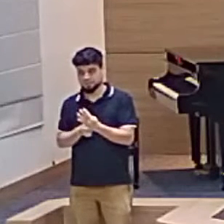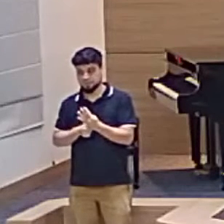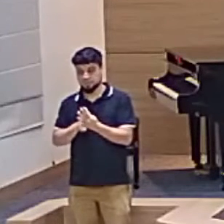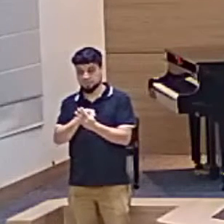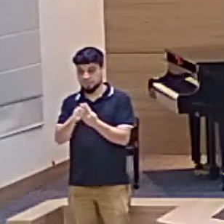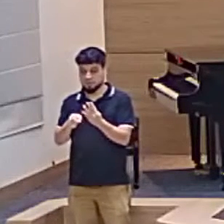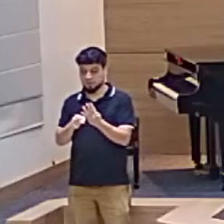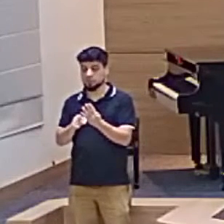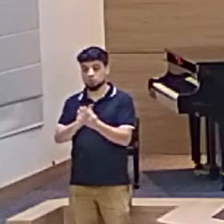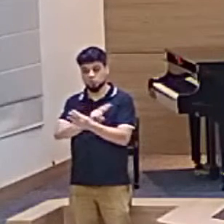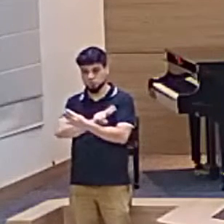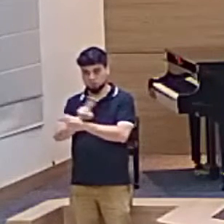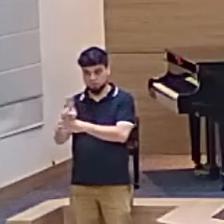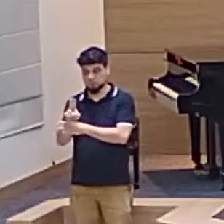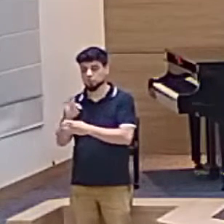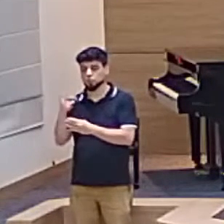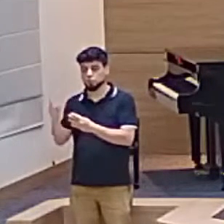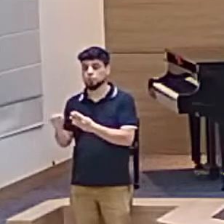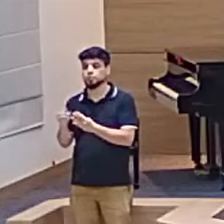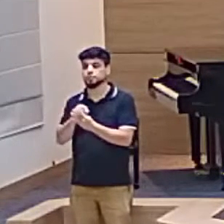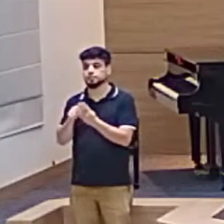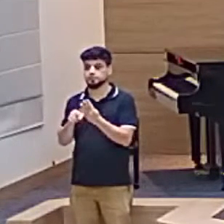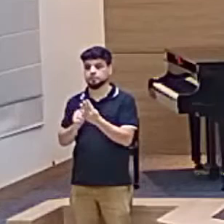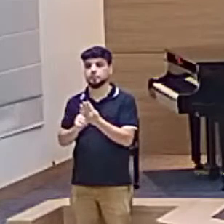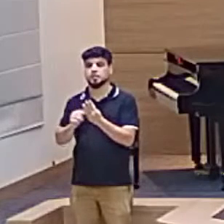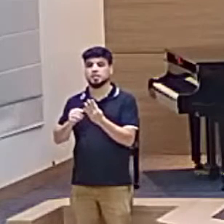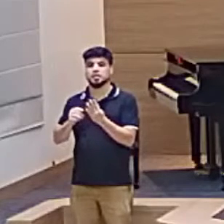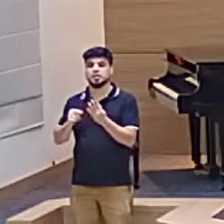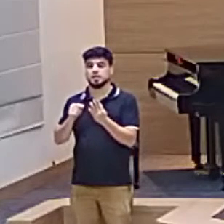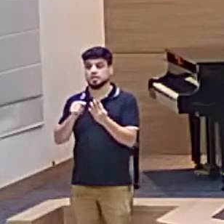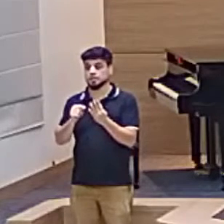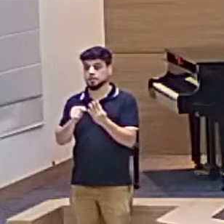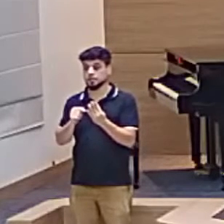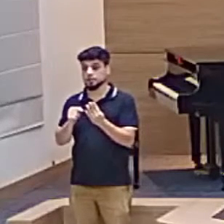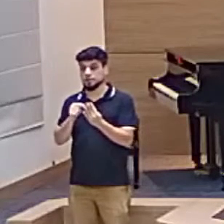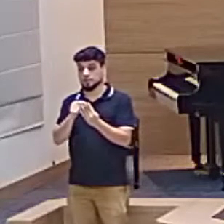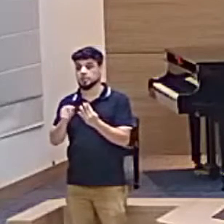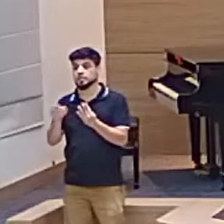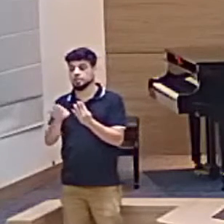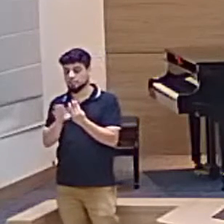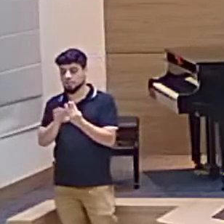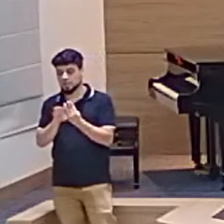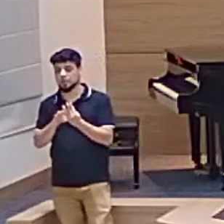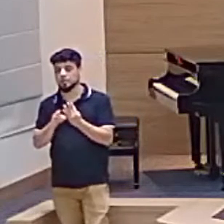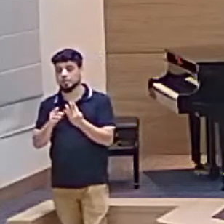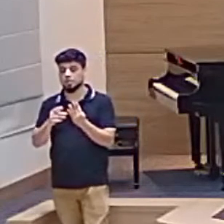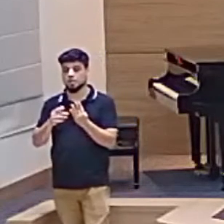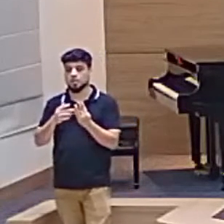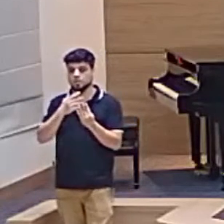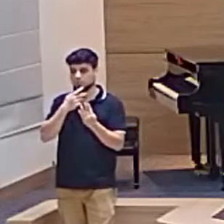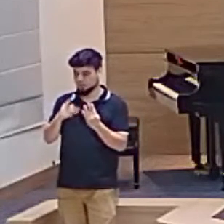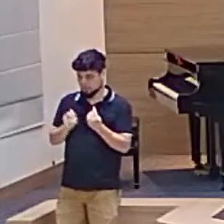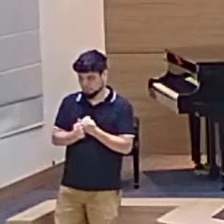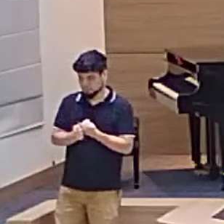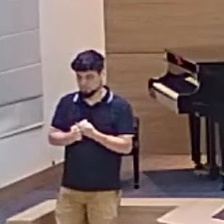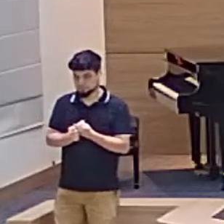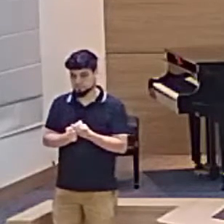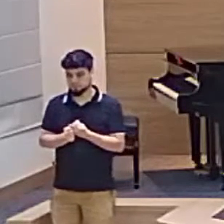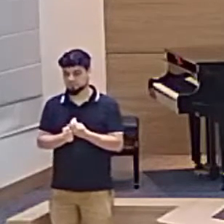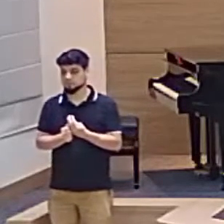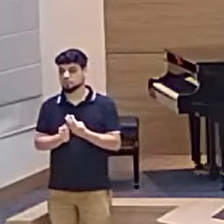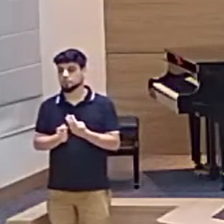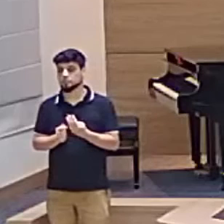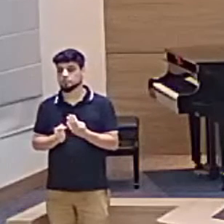virgens e profetizando olha que coisa interessante porque o texto bíblico da essa ênfase nessa questão